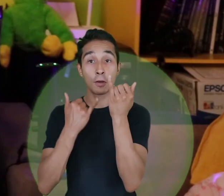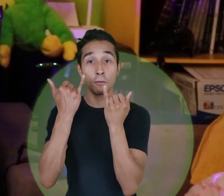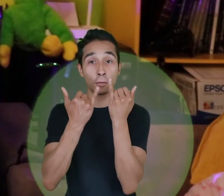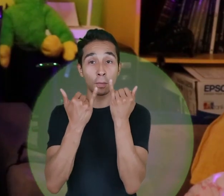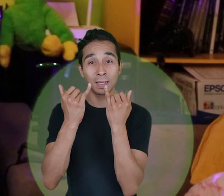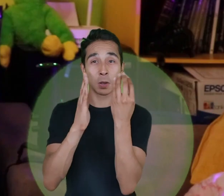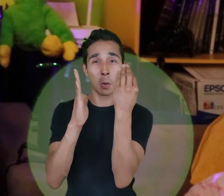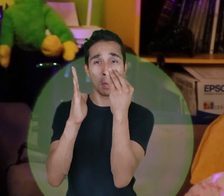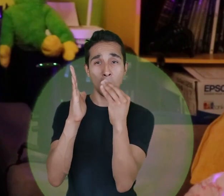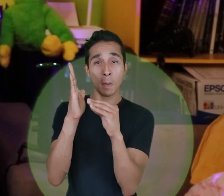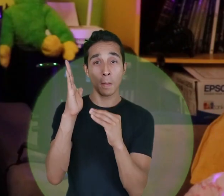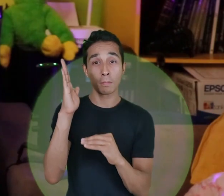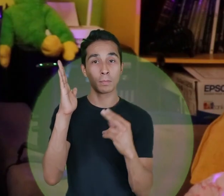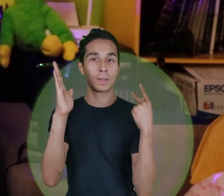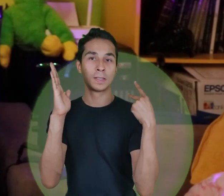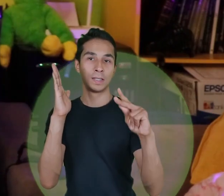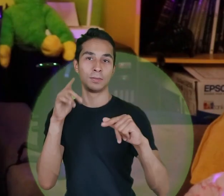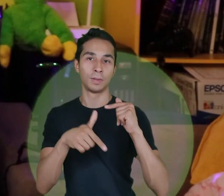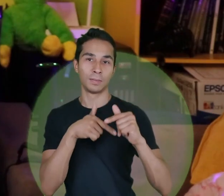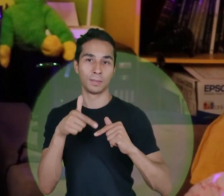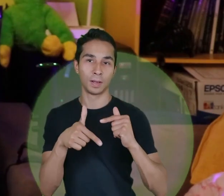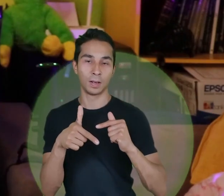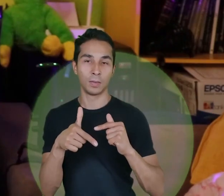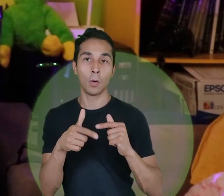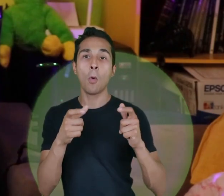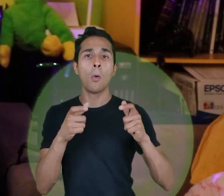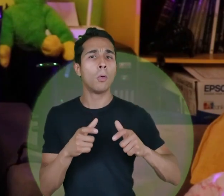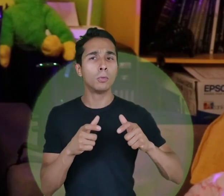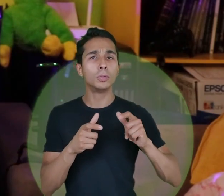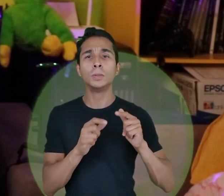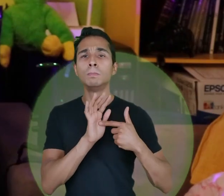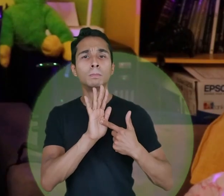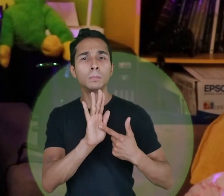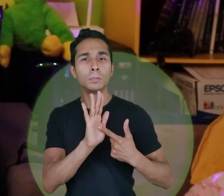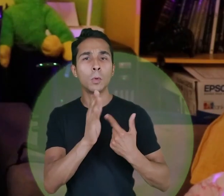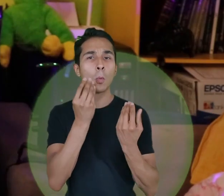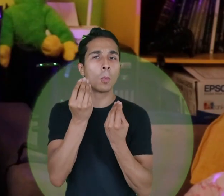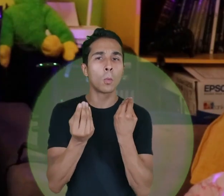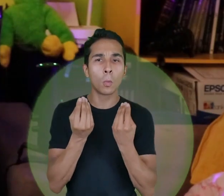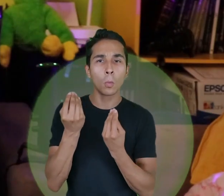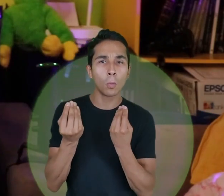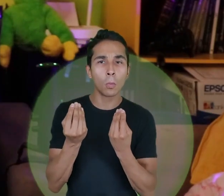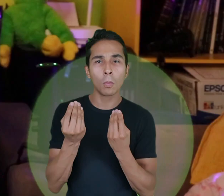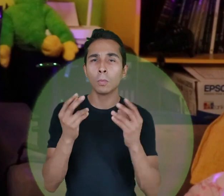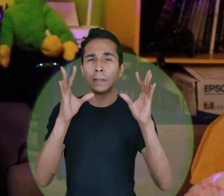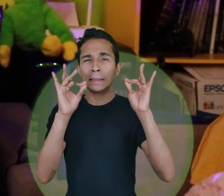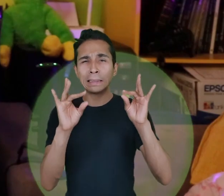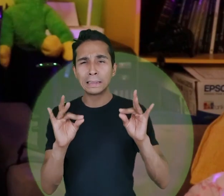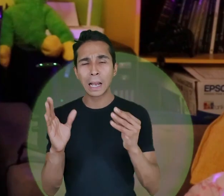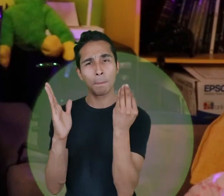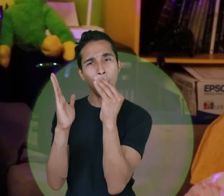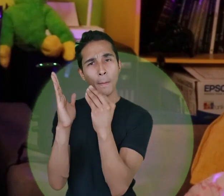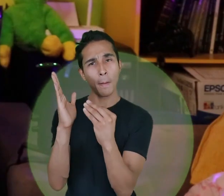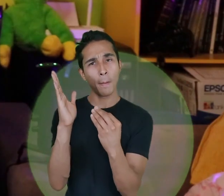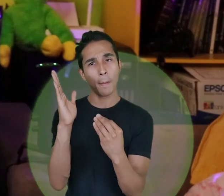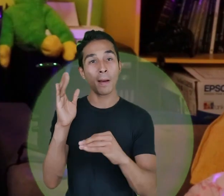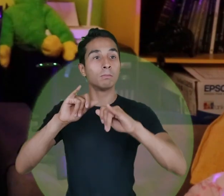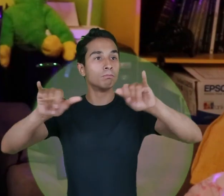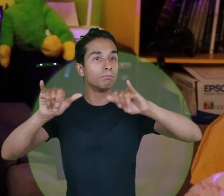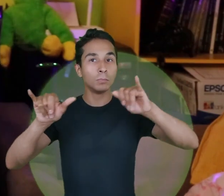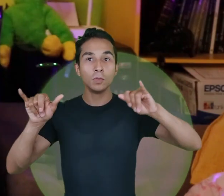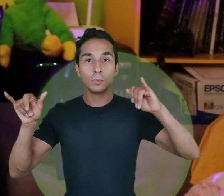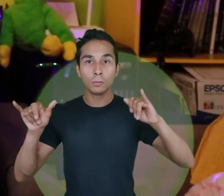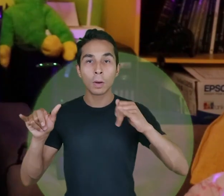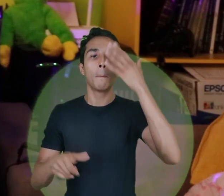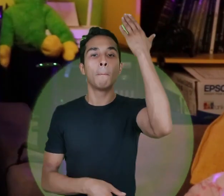nome ou o seu grupo foi citado em algum desses meios e que mostram ali, né, que você teve visibilidade, que o seu projeto estava